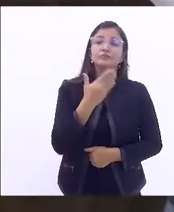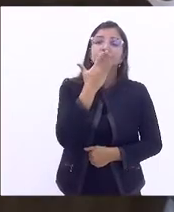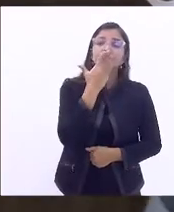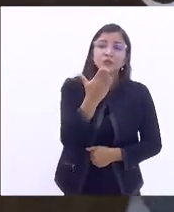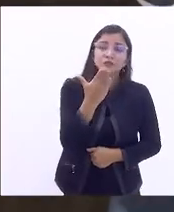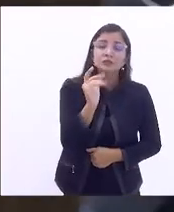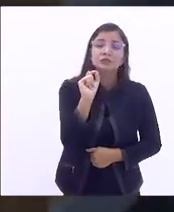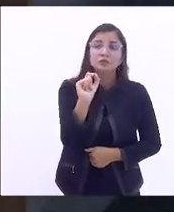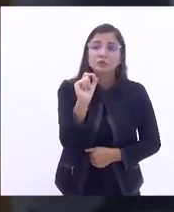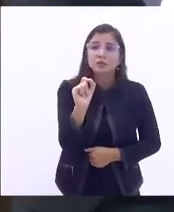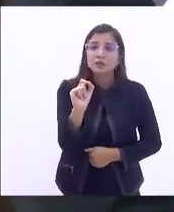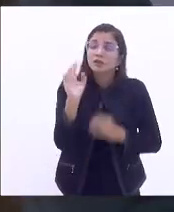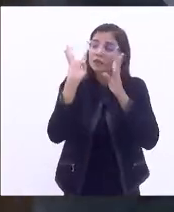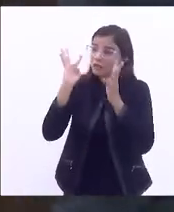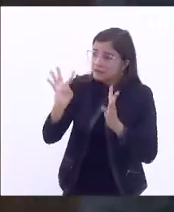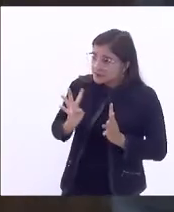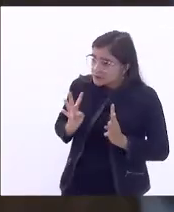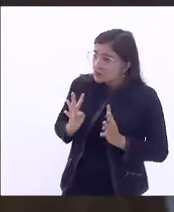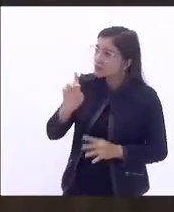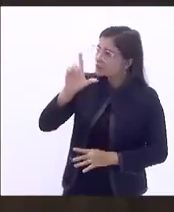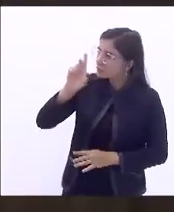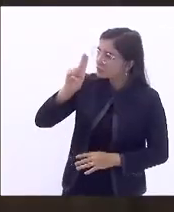atenção do nobre deputado Luiz Paulo,